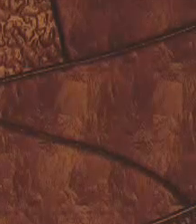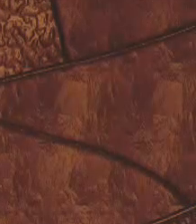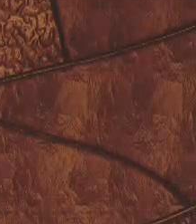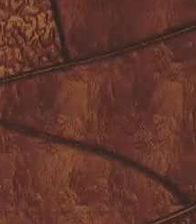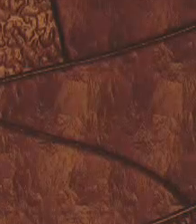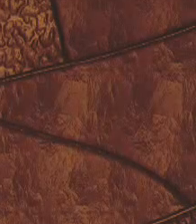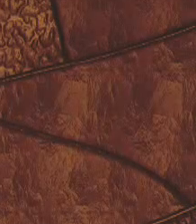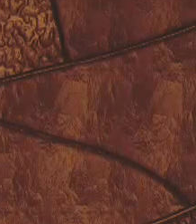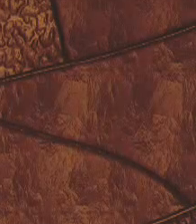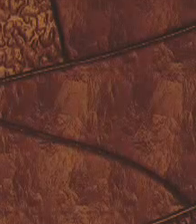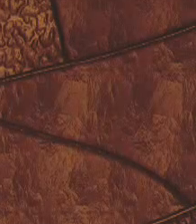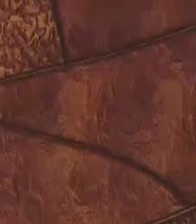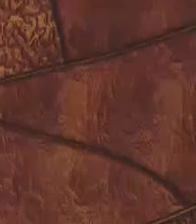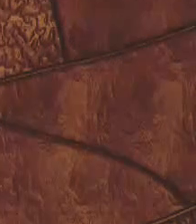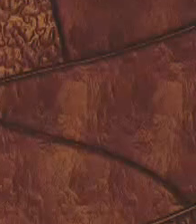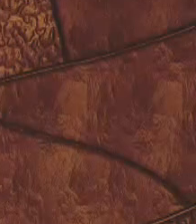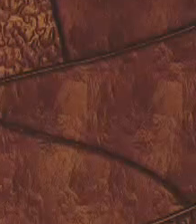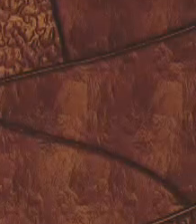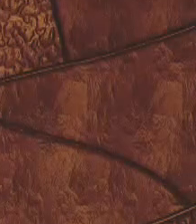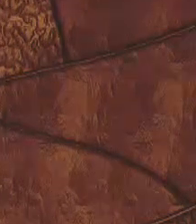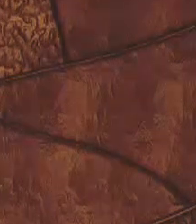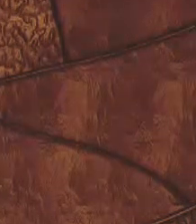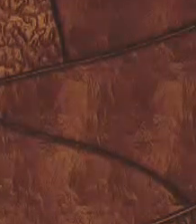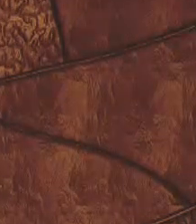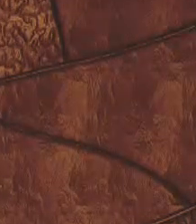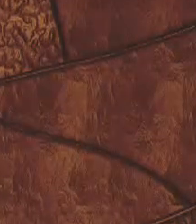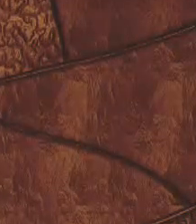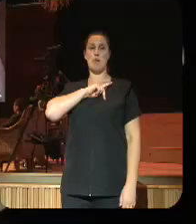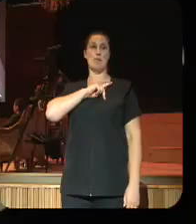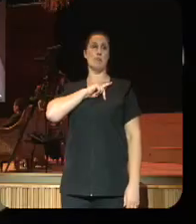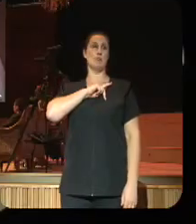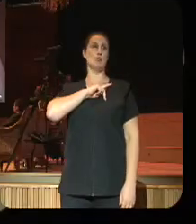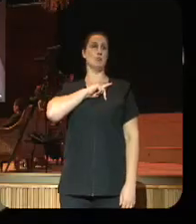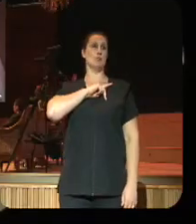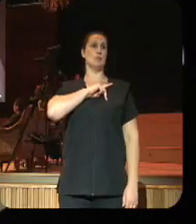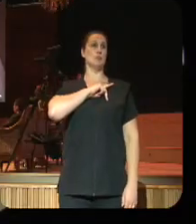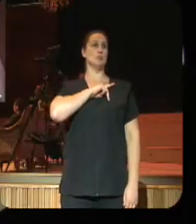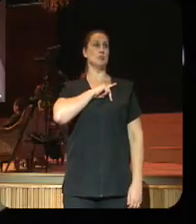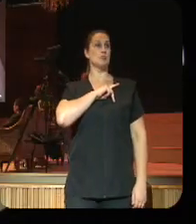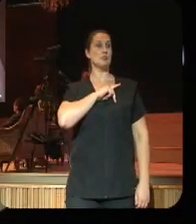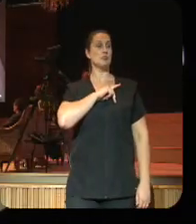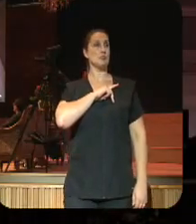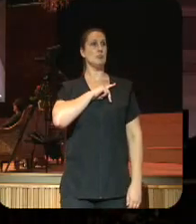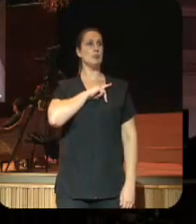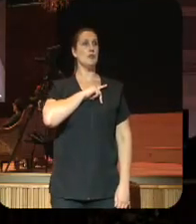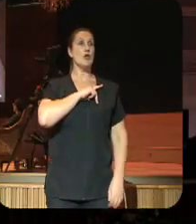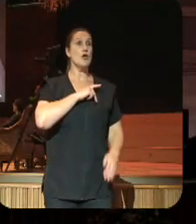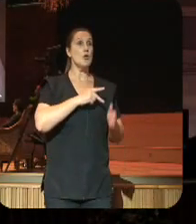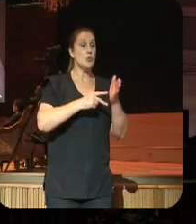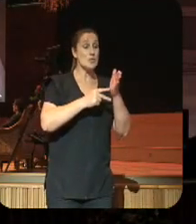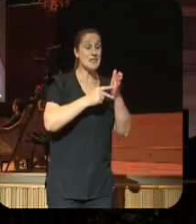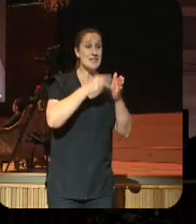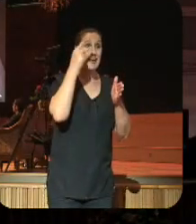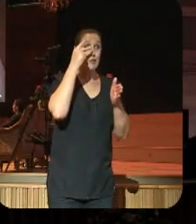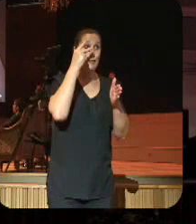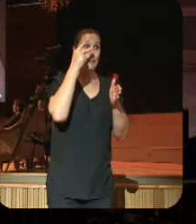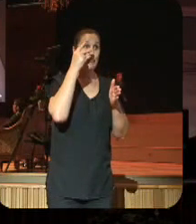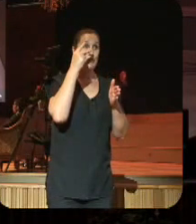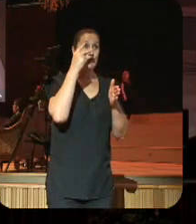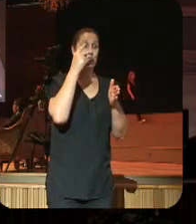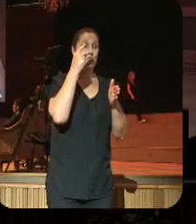do qual eu, Paulo, me tornei ministro. O segundo tesouro foi